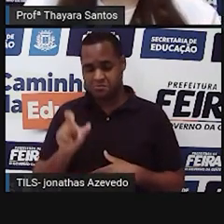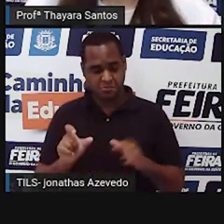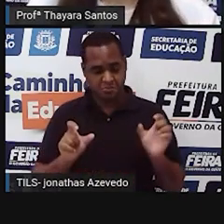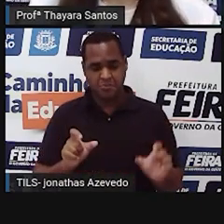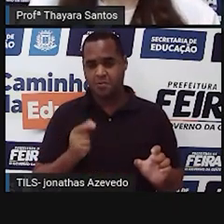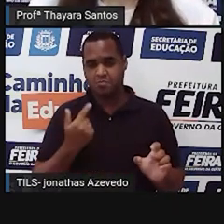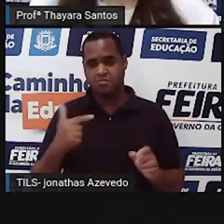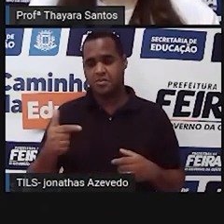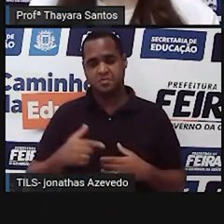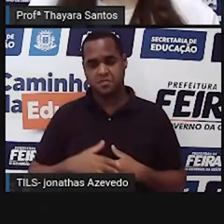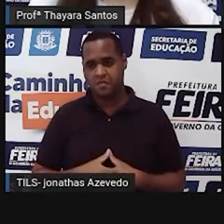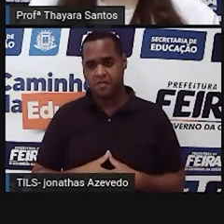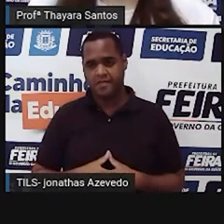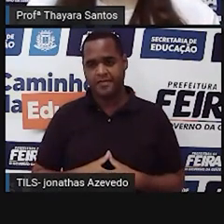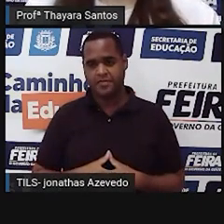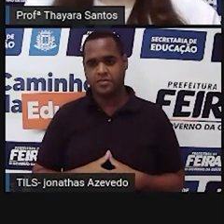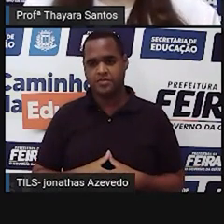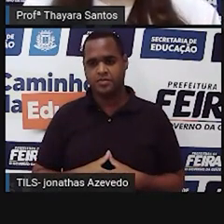ali.